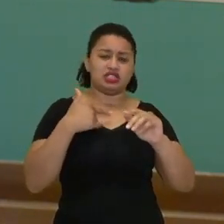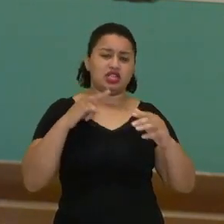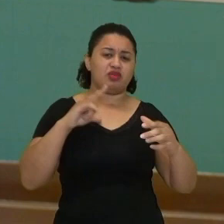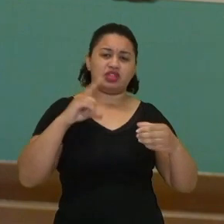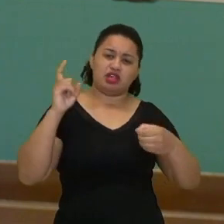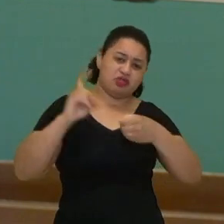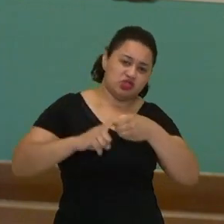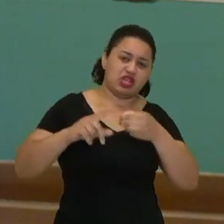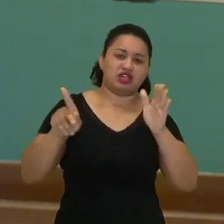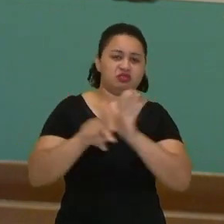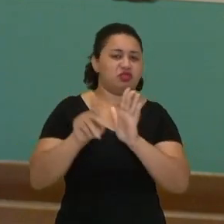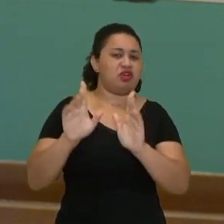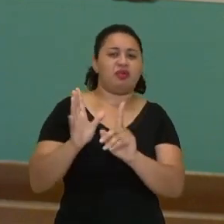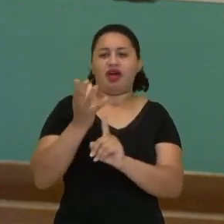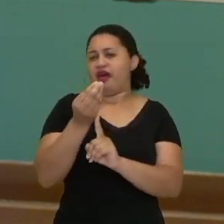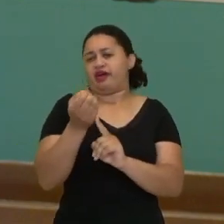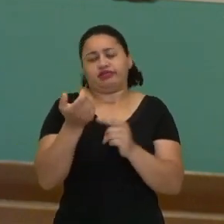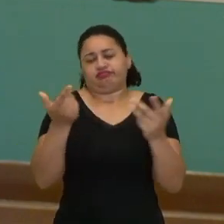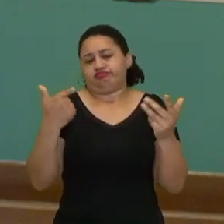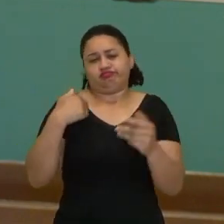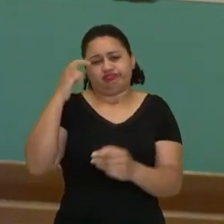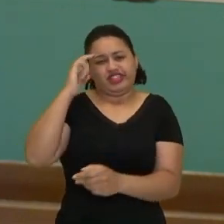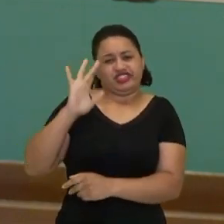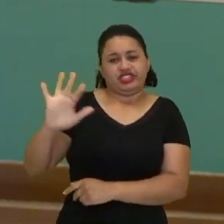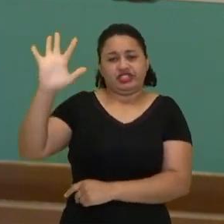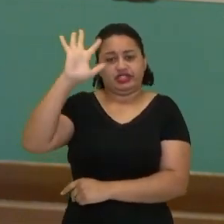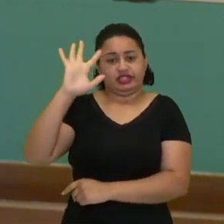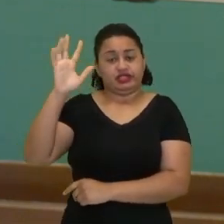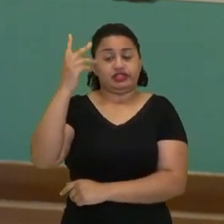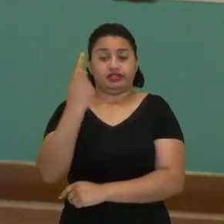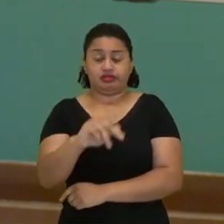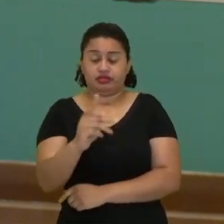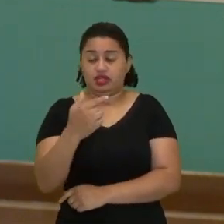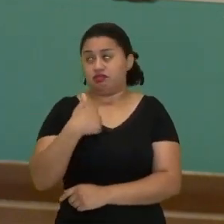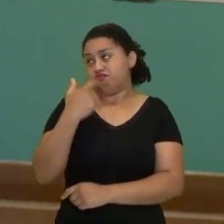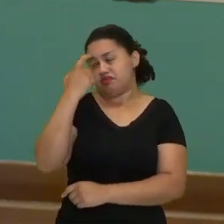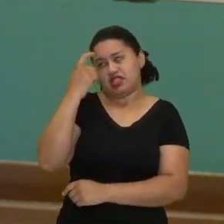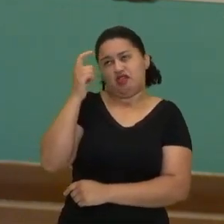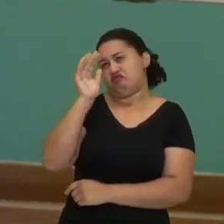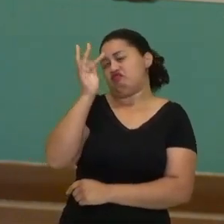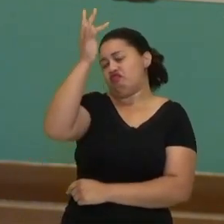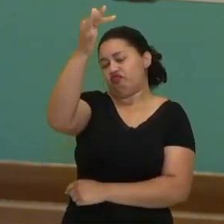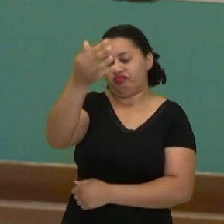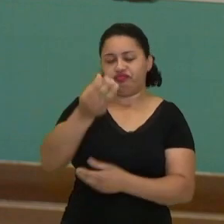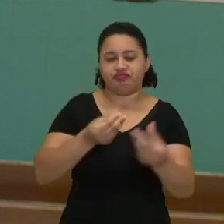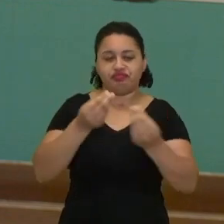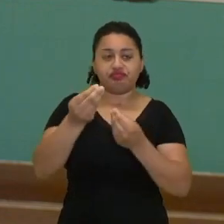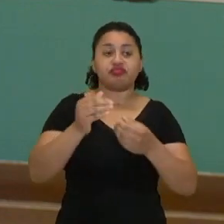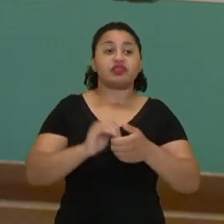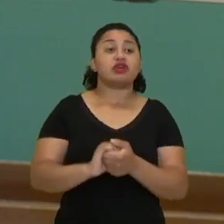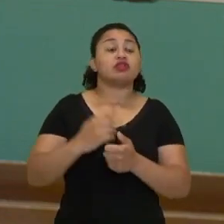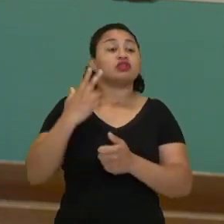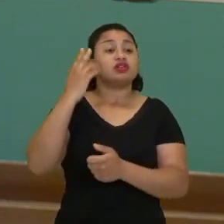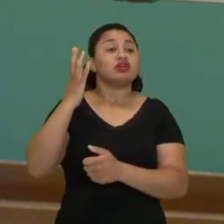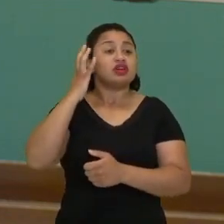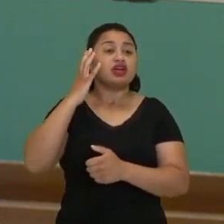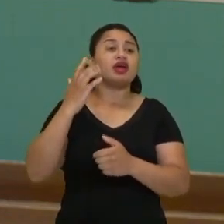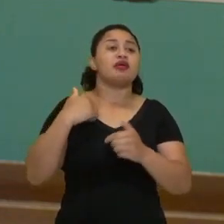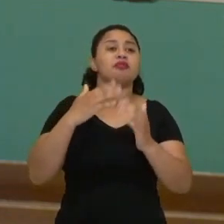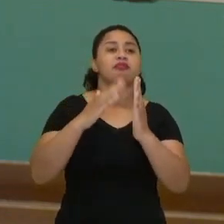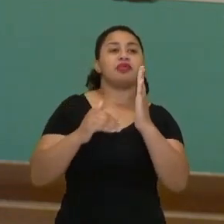das artes, uma coisa assim. Então o Vincent tinha esse pensamento para cima, sabe? Daí o Vincent decidiu pintar quadros